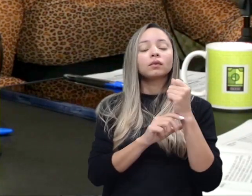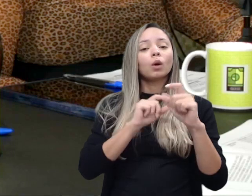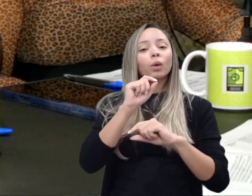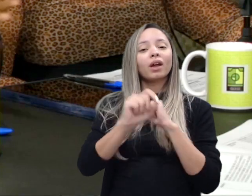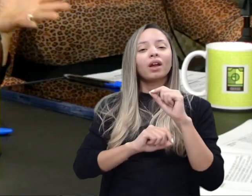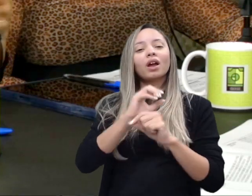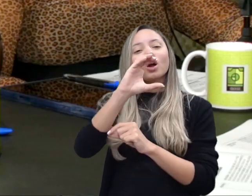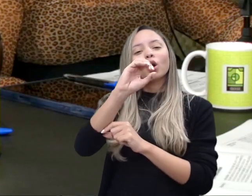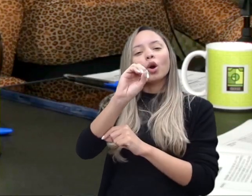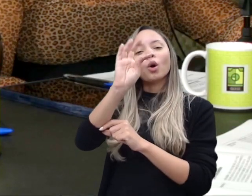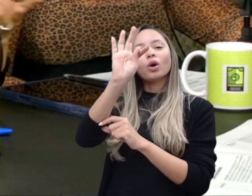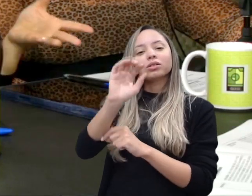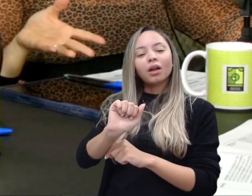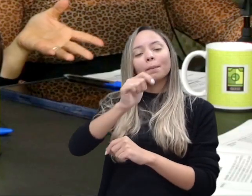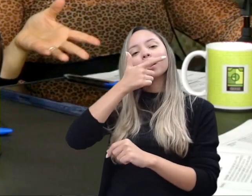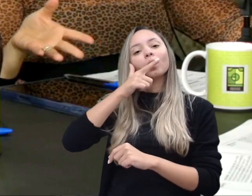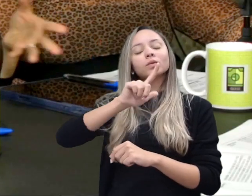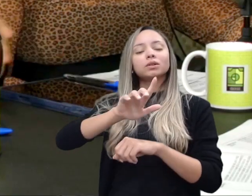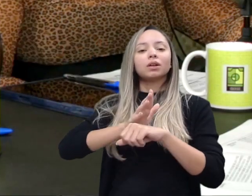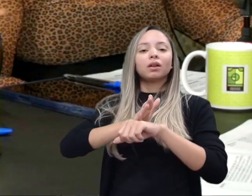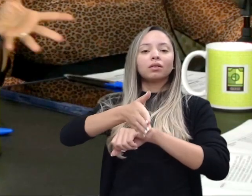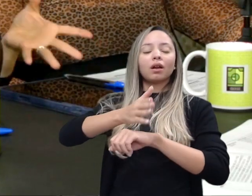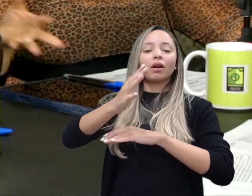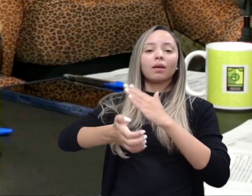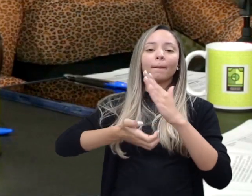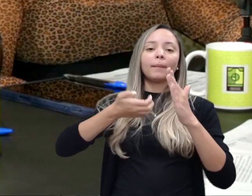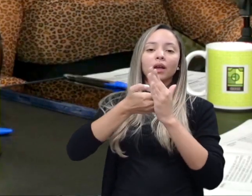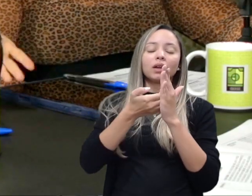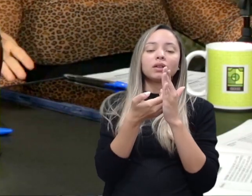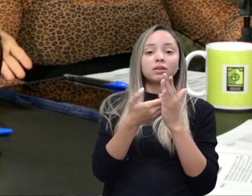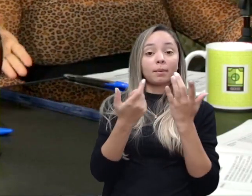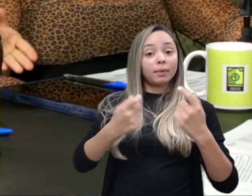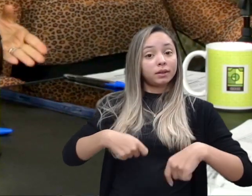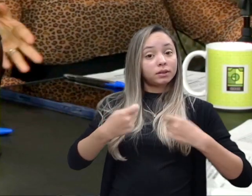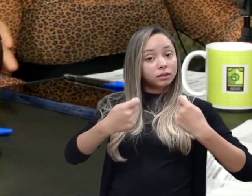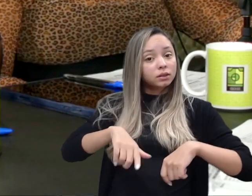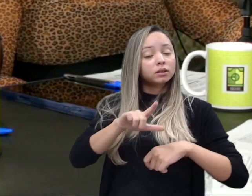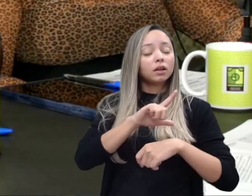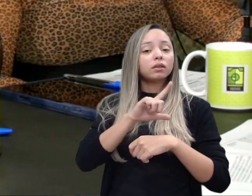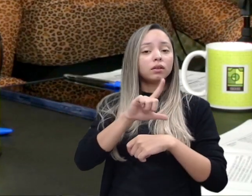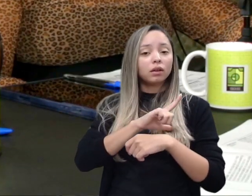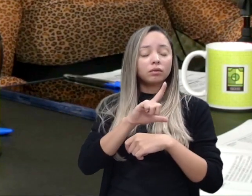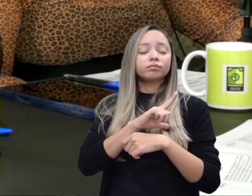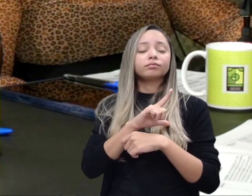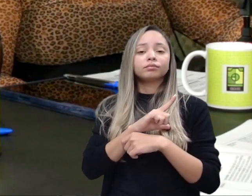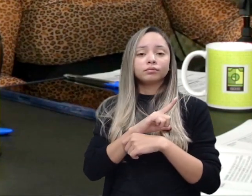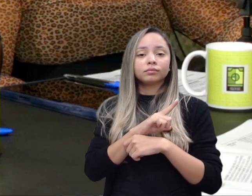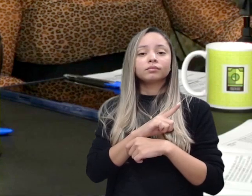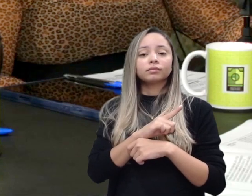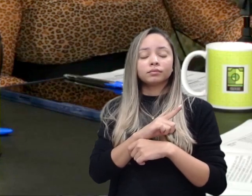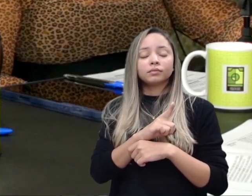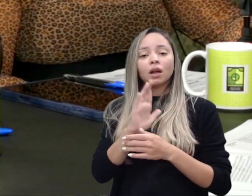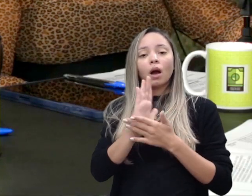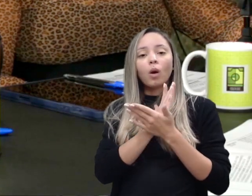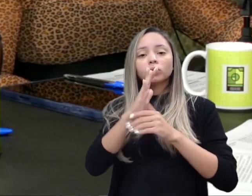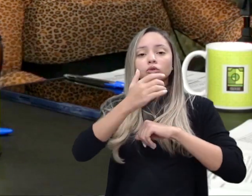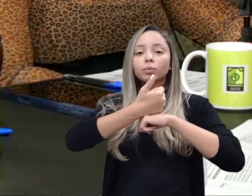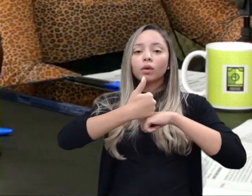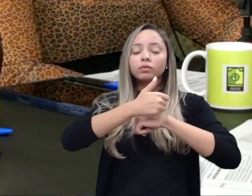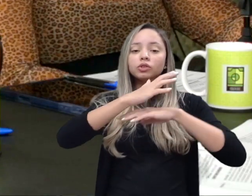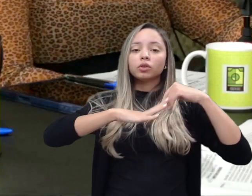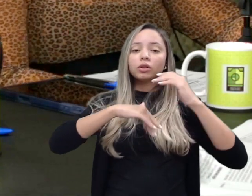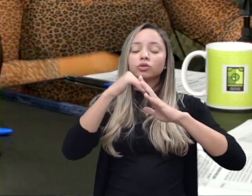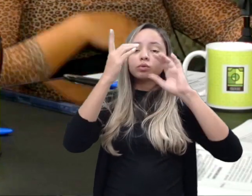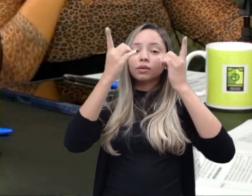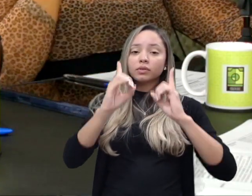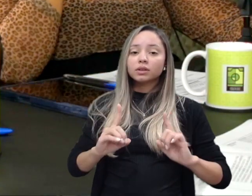de empresas, dependendo da quantidade de funcionários que essa empresa tem, ela tem que ter uma cota para profissionais com deficiência. Mas